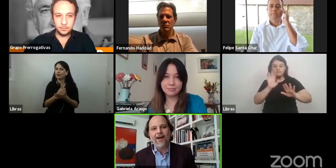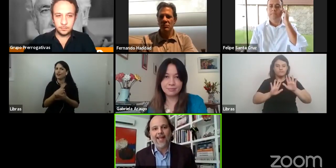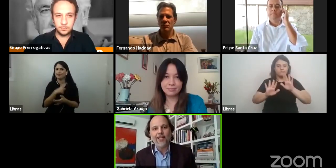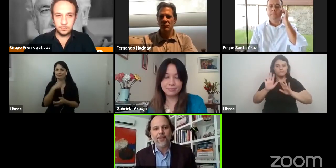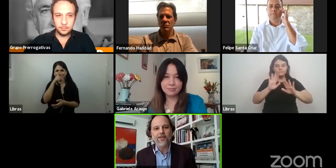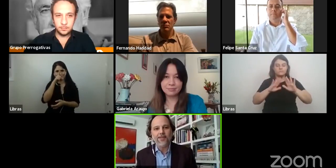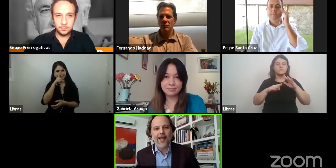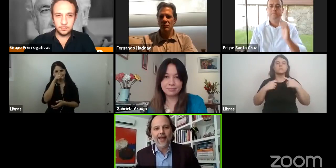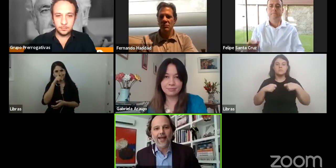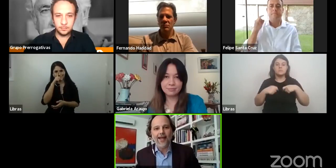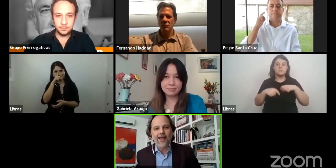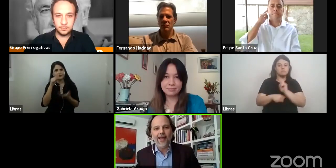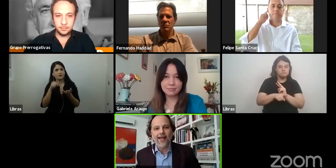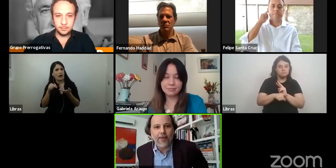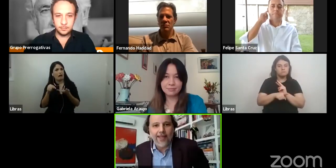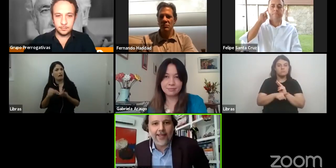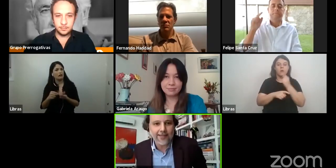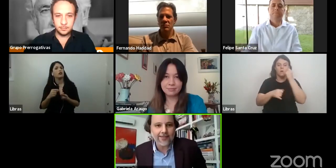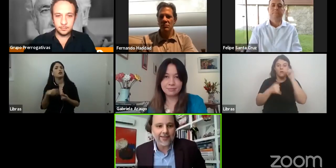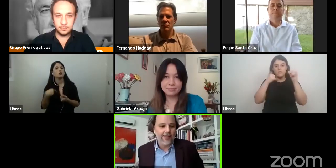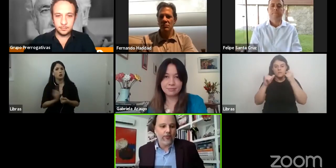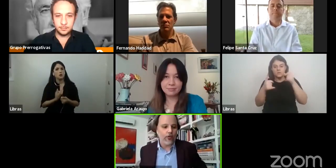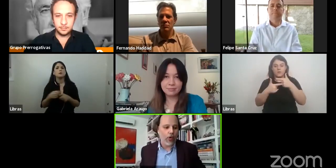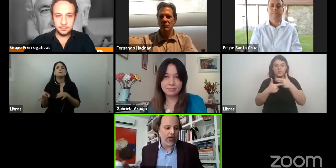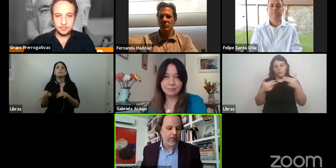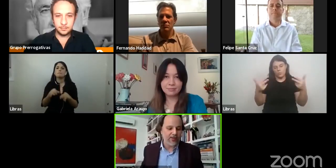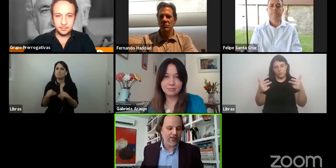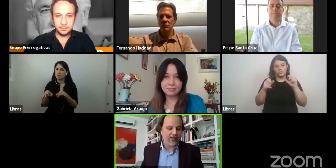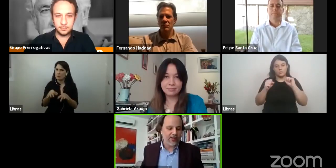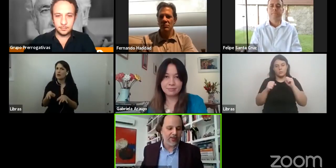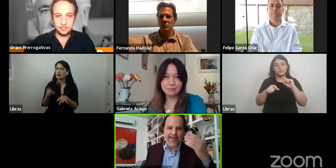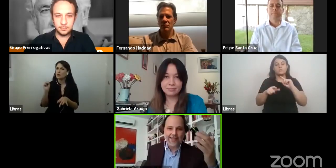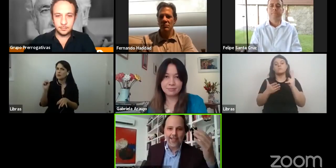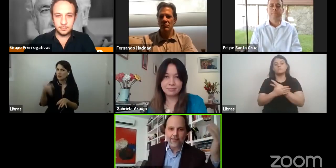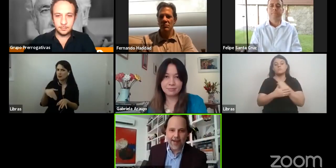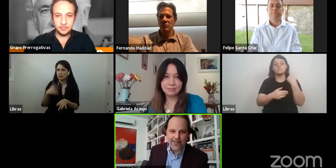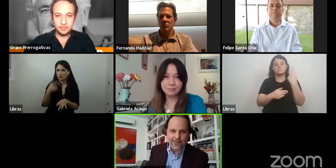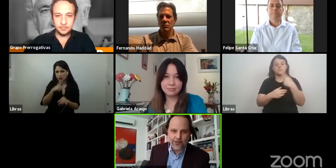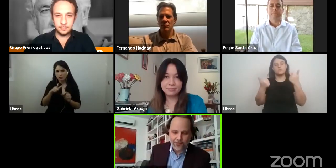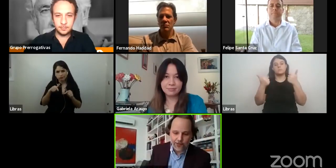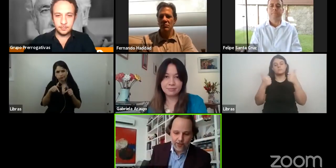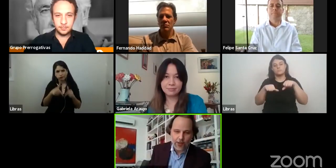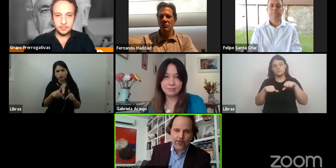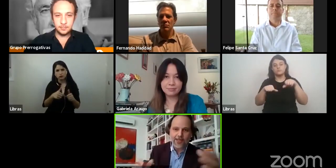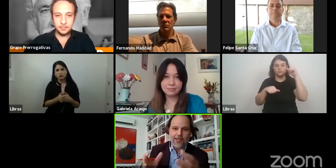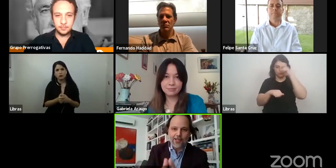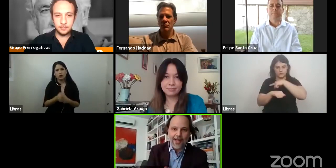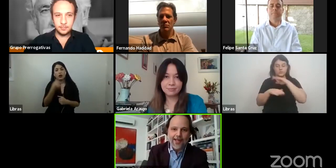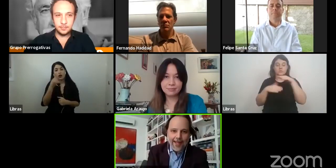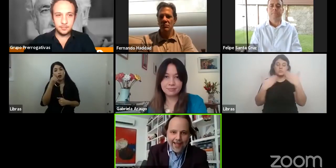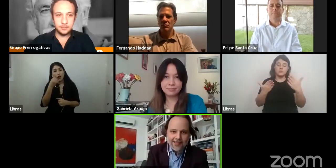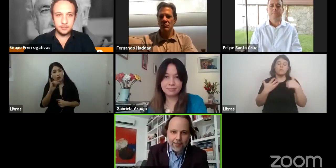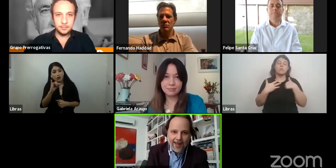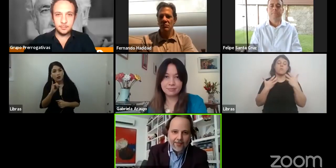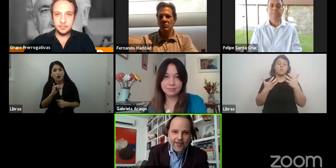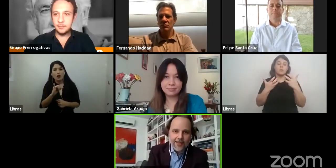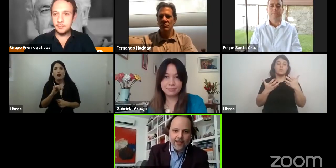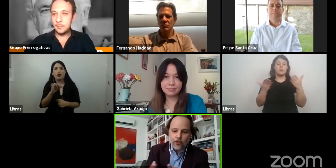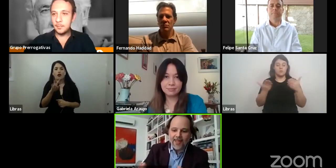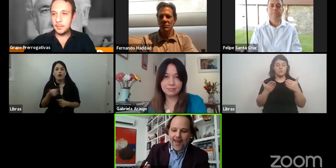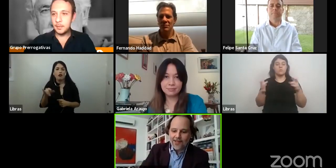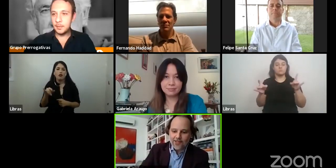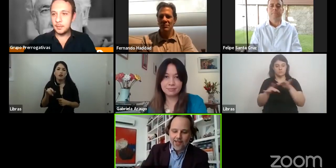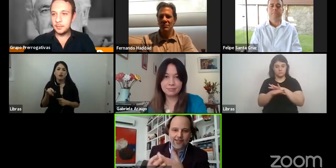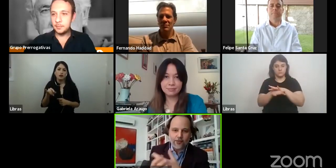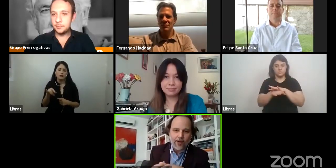vamos estar preparados para evitar que qualquer uma dessas nos coloque numa situação ainda mais difícil. Então, queria deixar essa palavra